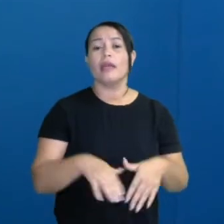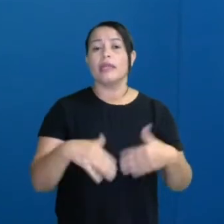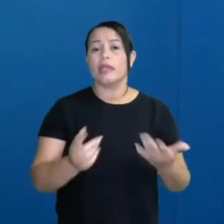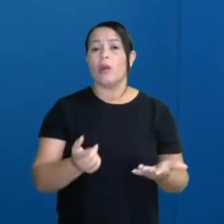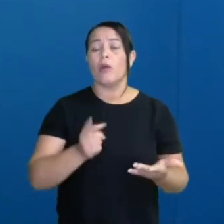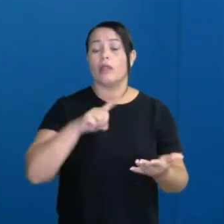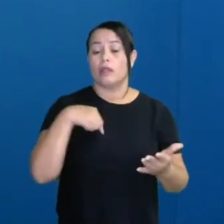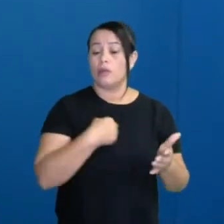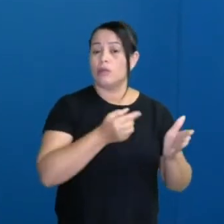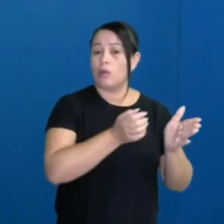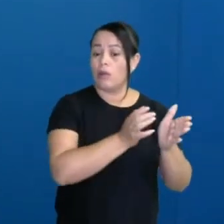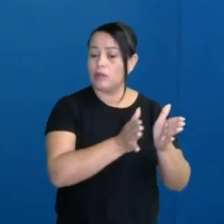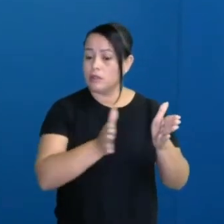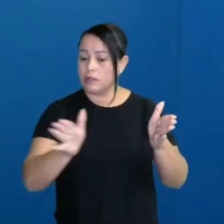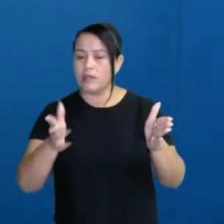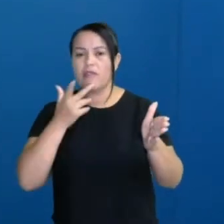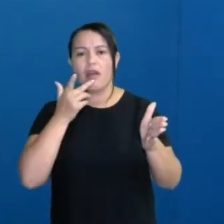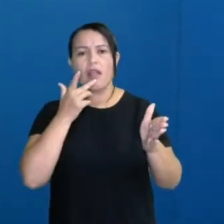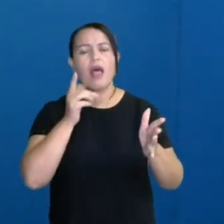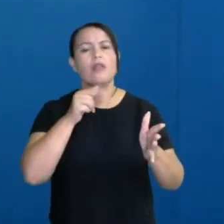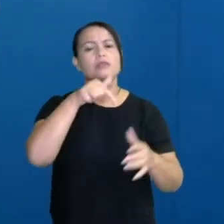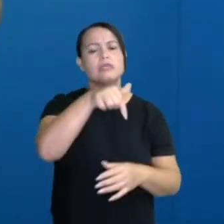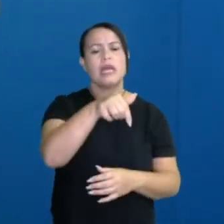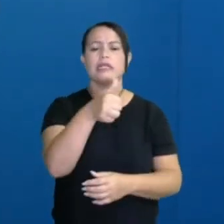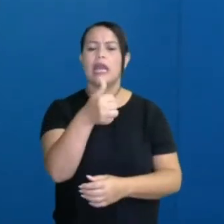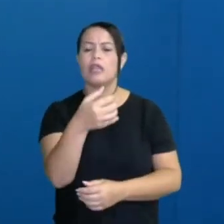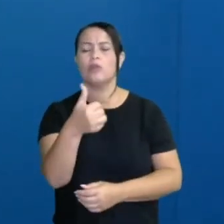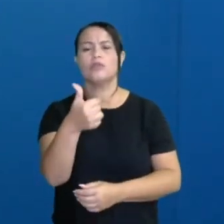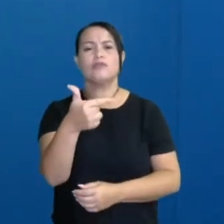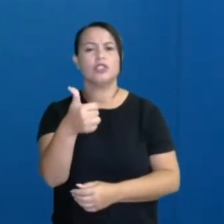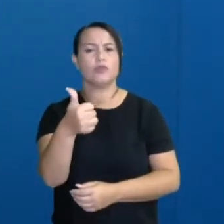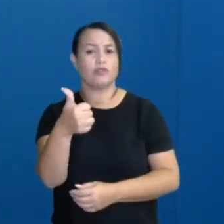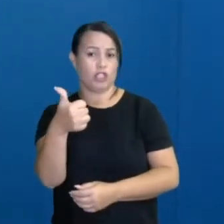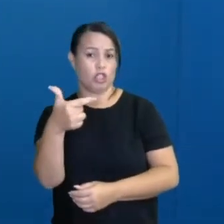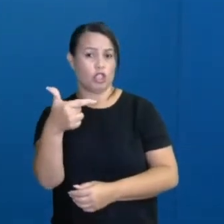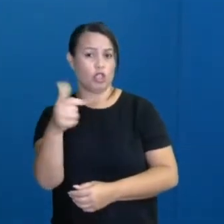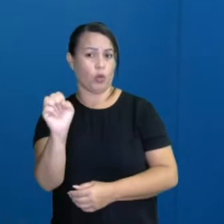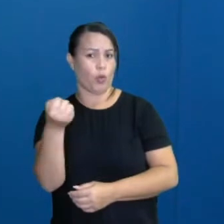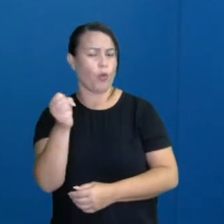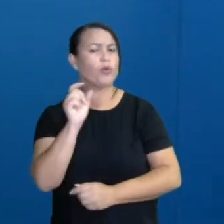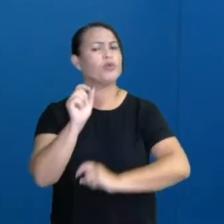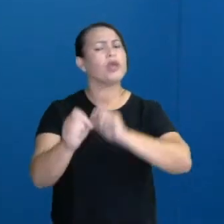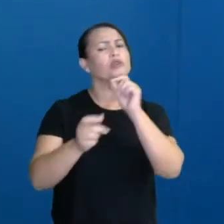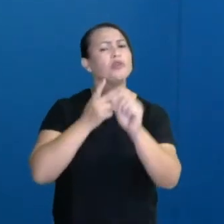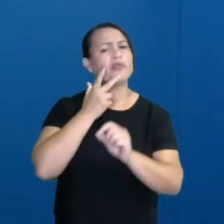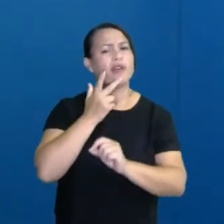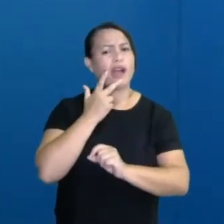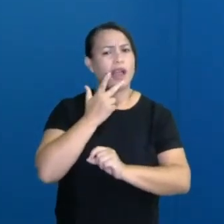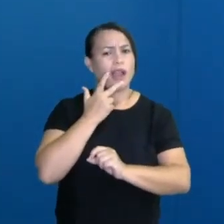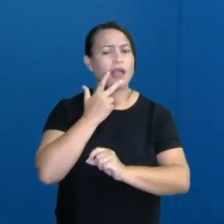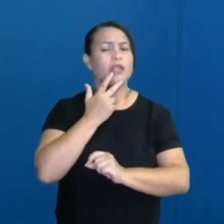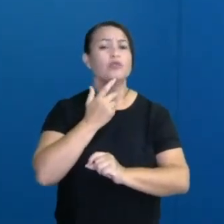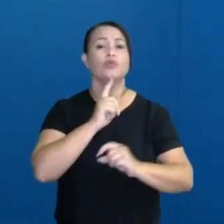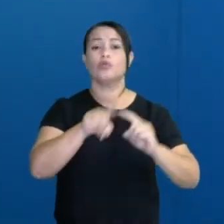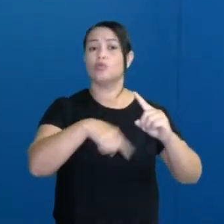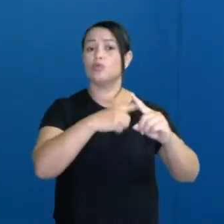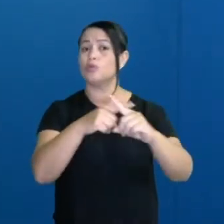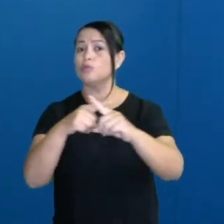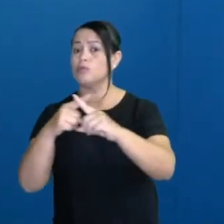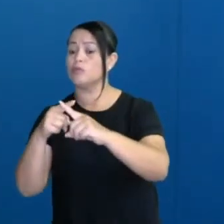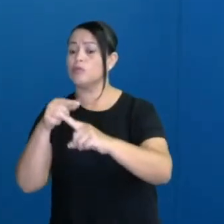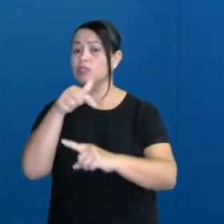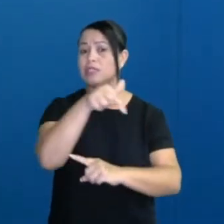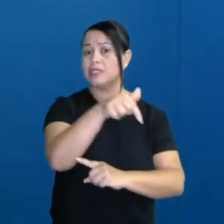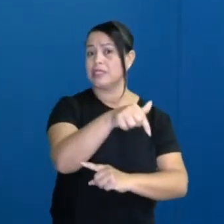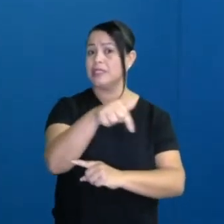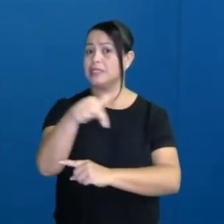nossa sequência aqui, que eu disse para vocês, 7, 14, 21, 28, eu estou falando de quem? Eu estou falando dos múltiplos de